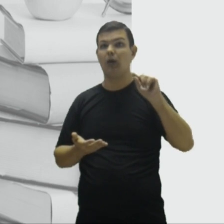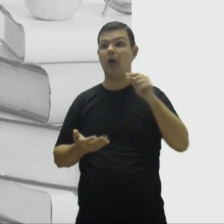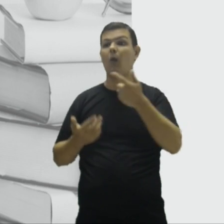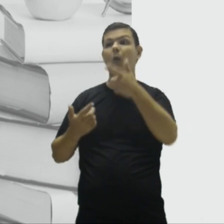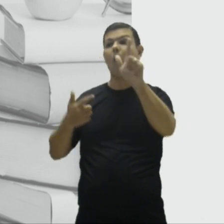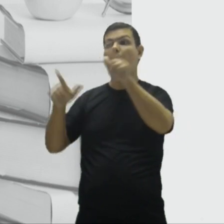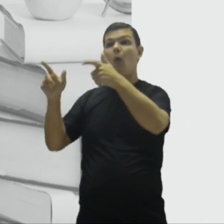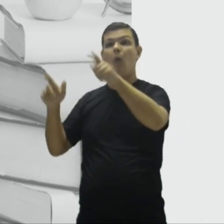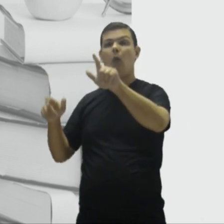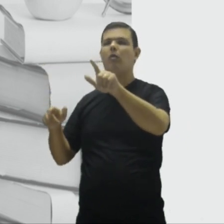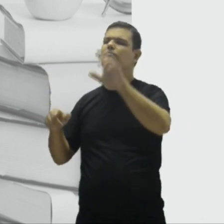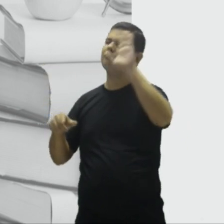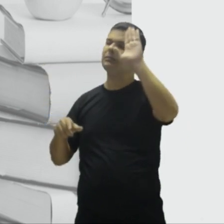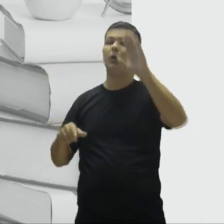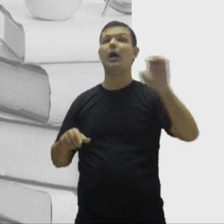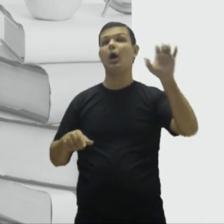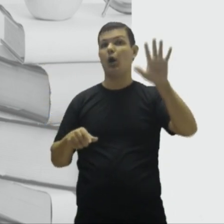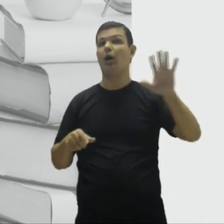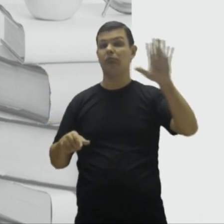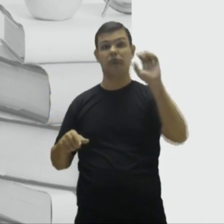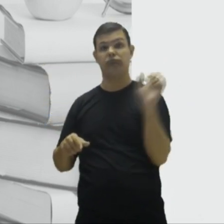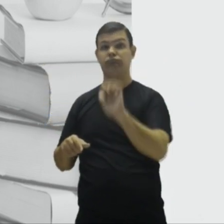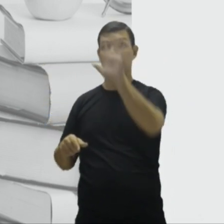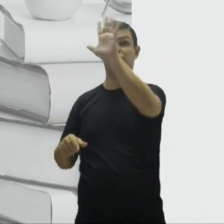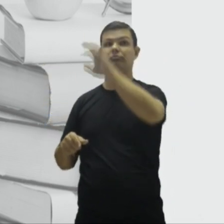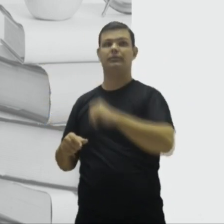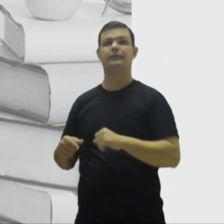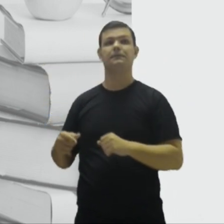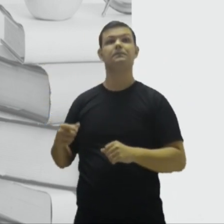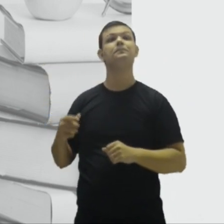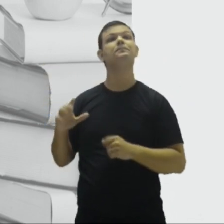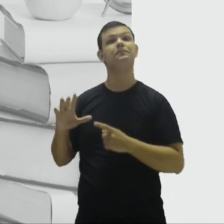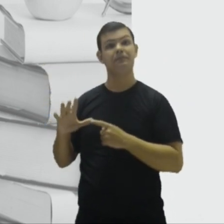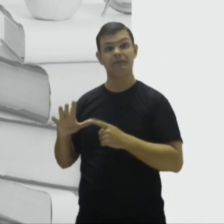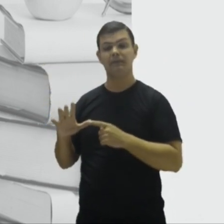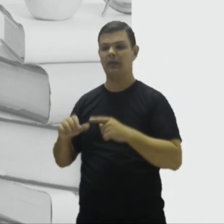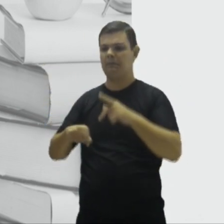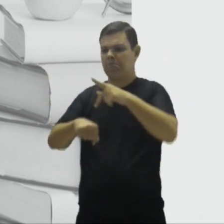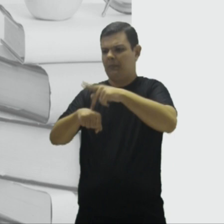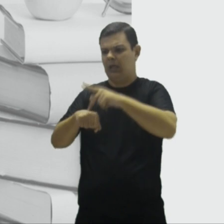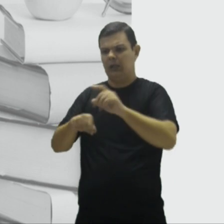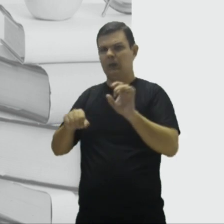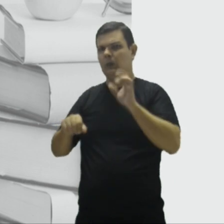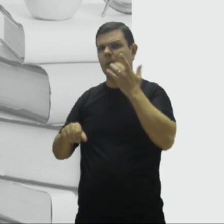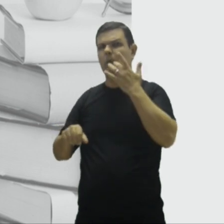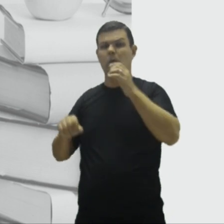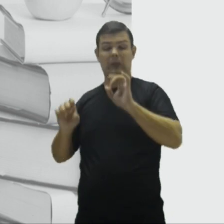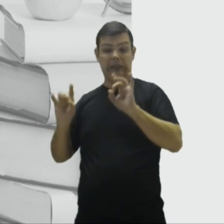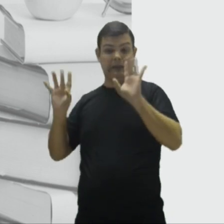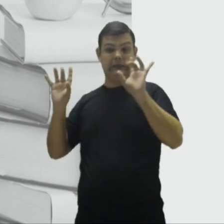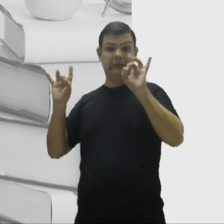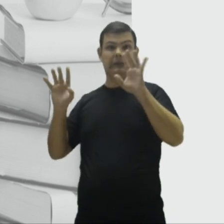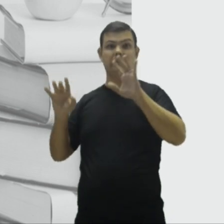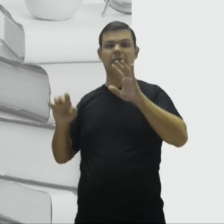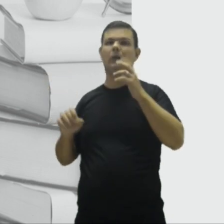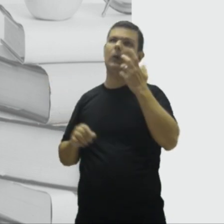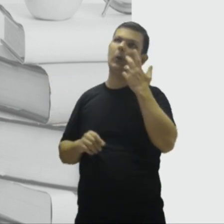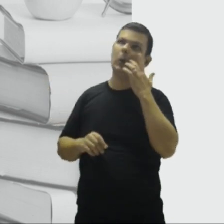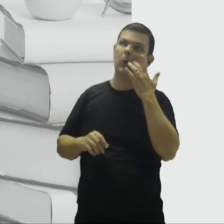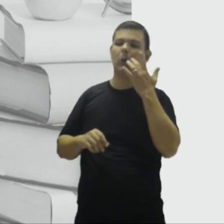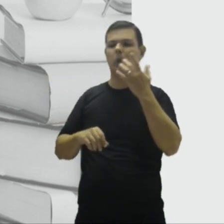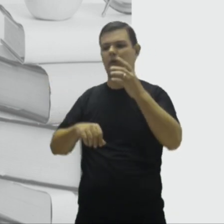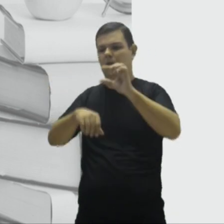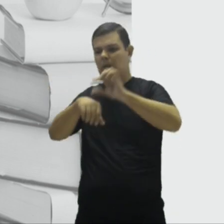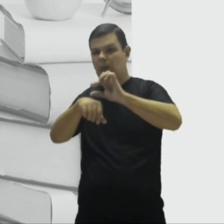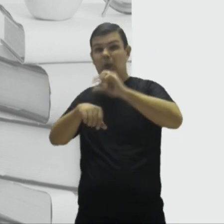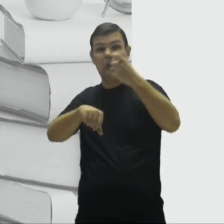daqui, principalmente na Europa. Tinham as pedras preciosas, a exploração de pedras, né, como ouro,